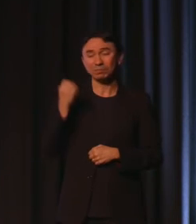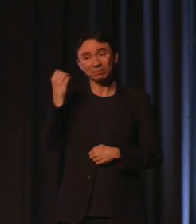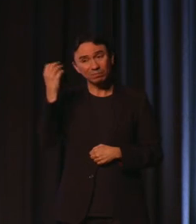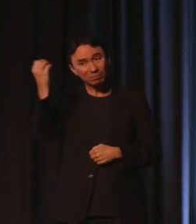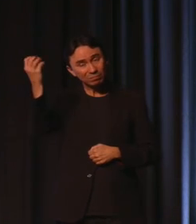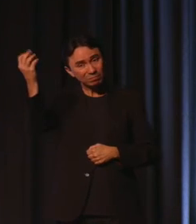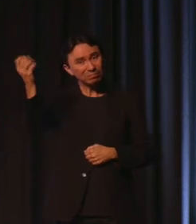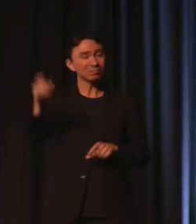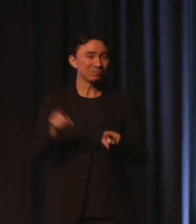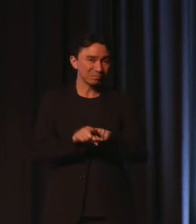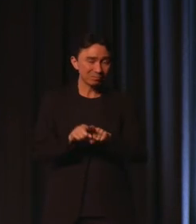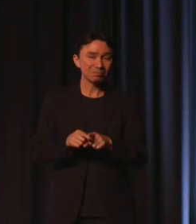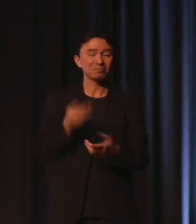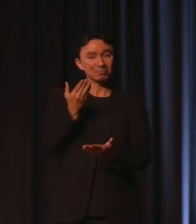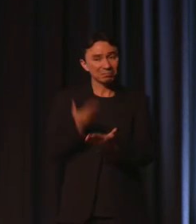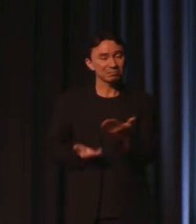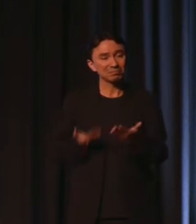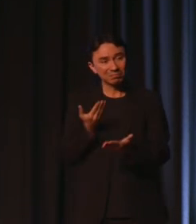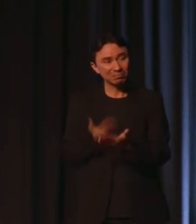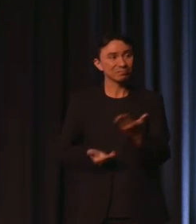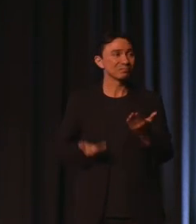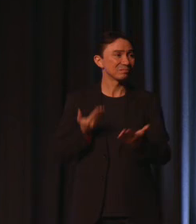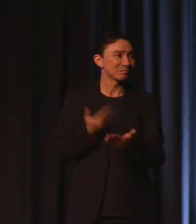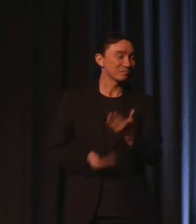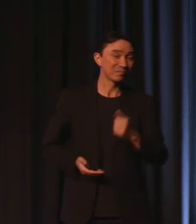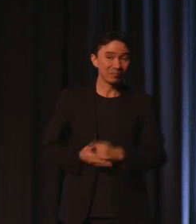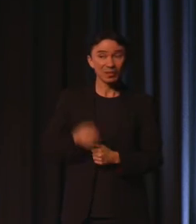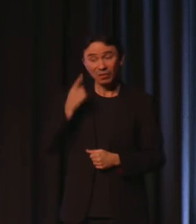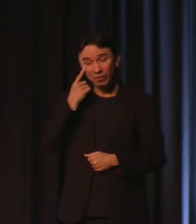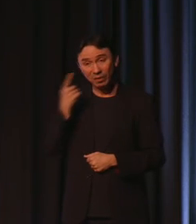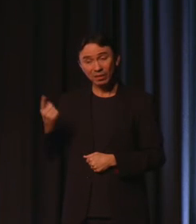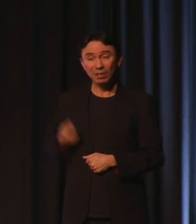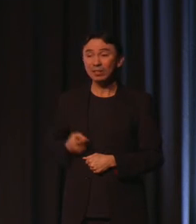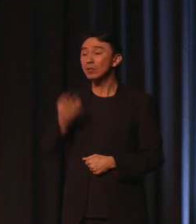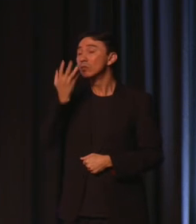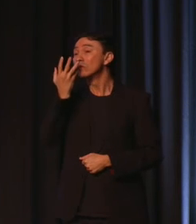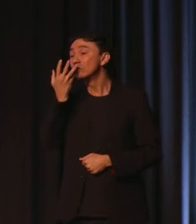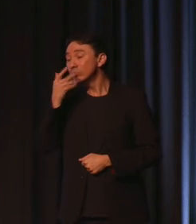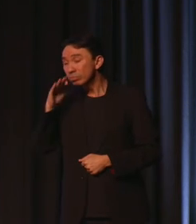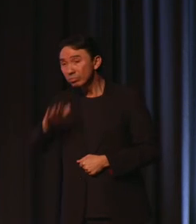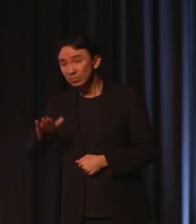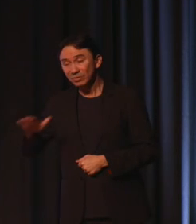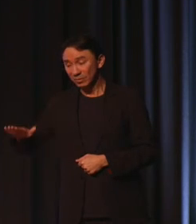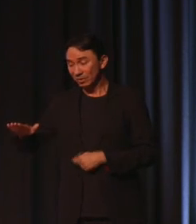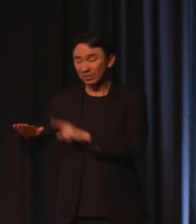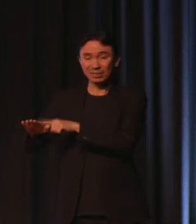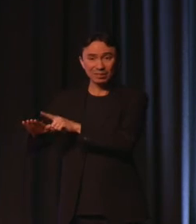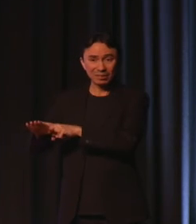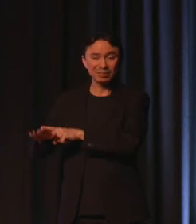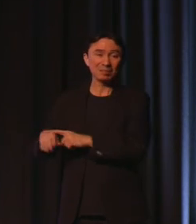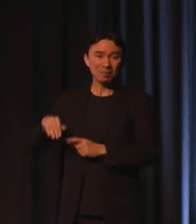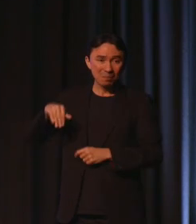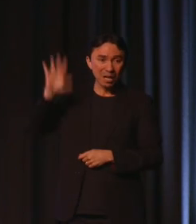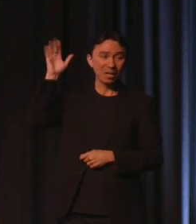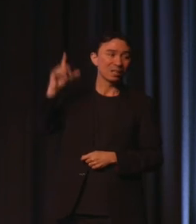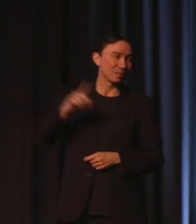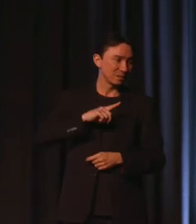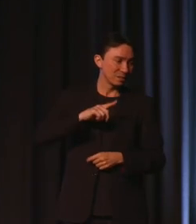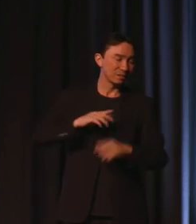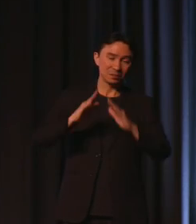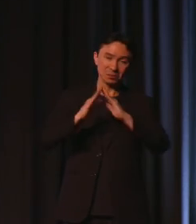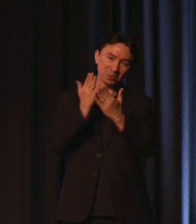em função de dores em números altos. Né? A gente vai ver com o infantil muito mais decorrente das atividades escolares ali ou viagens.